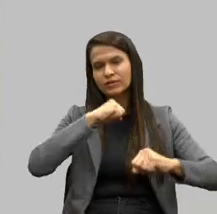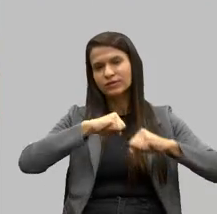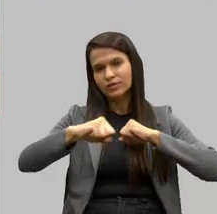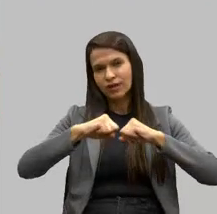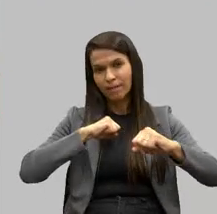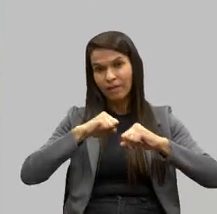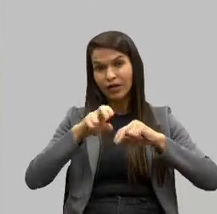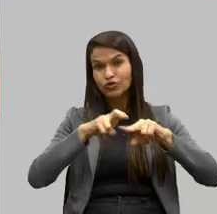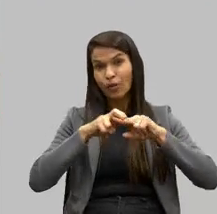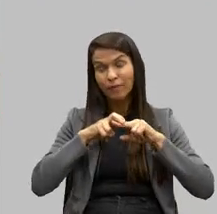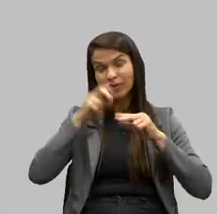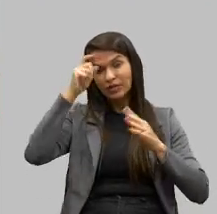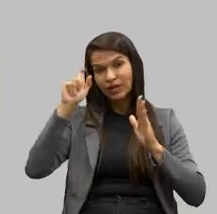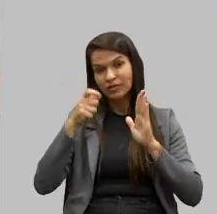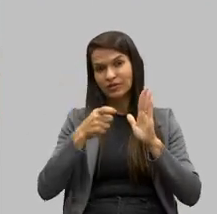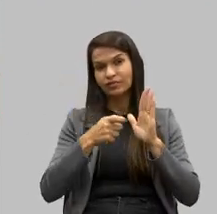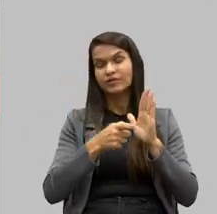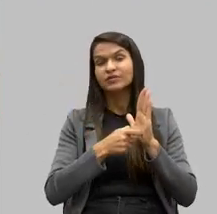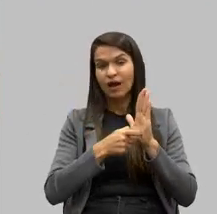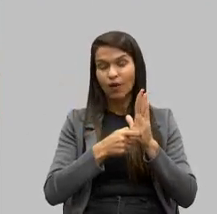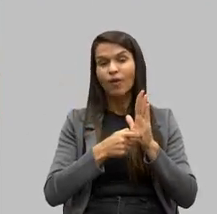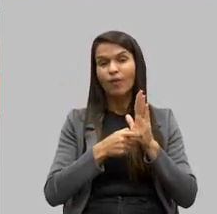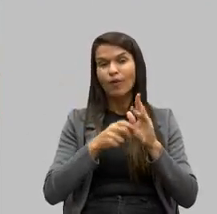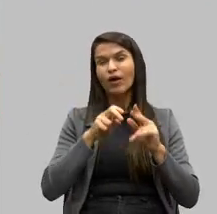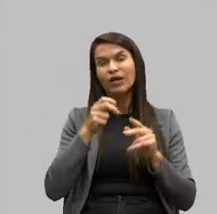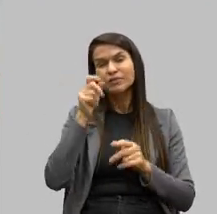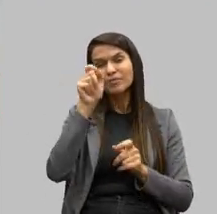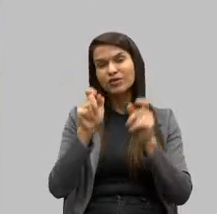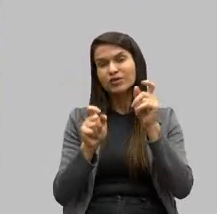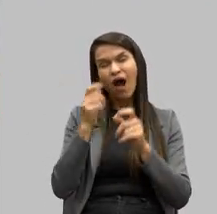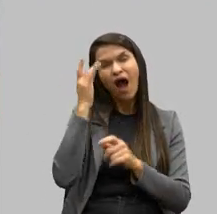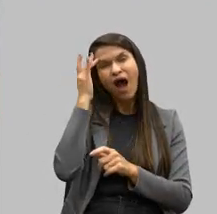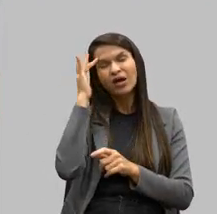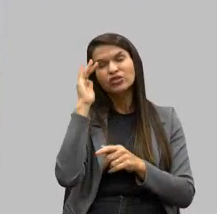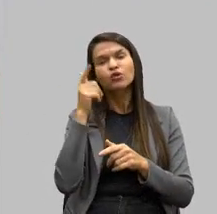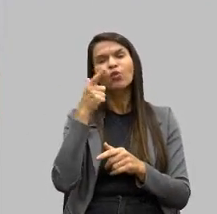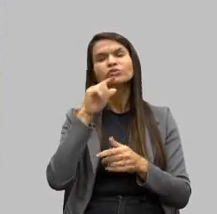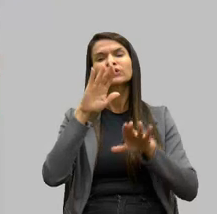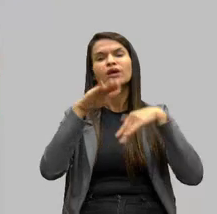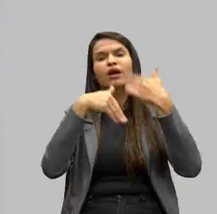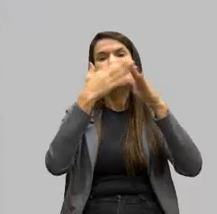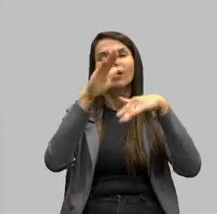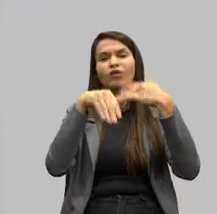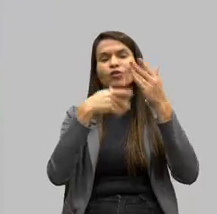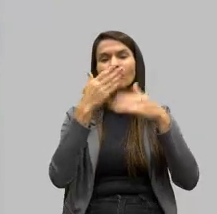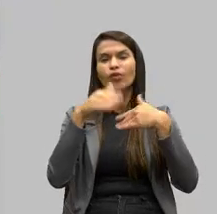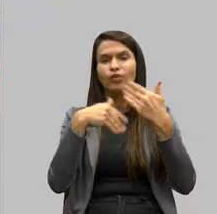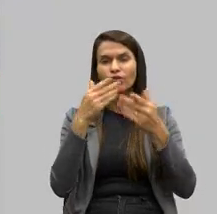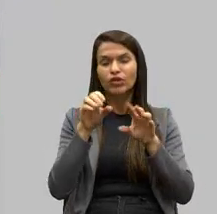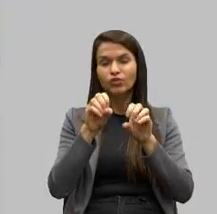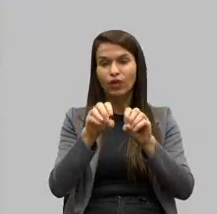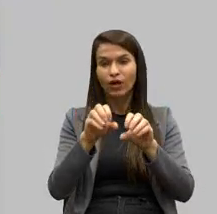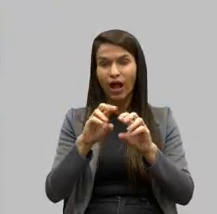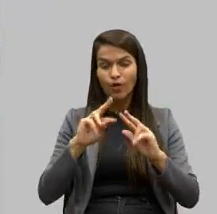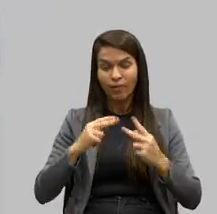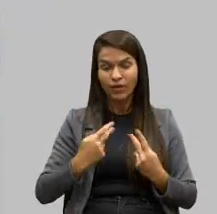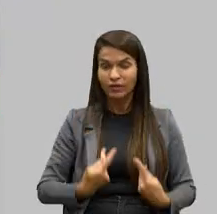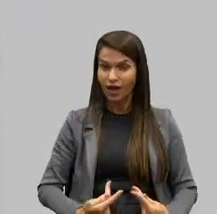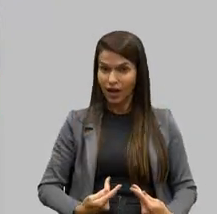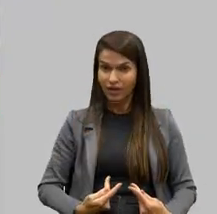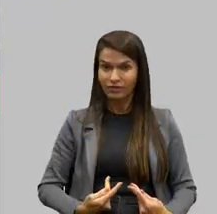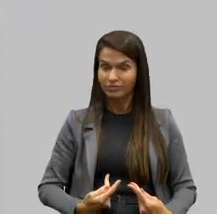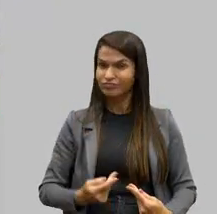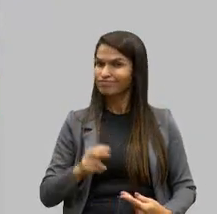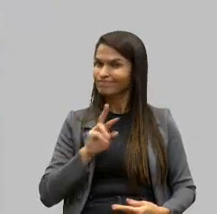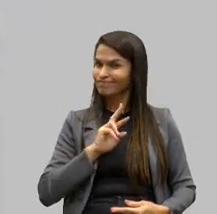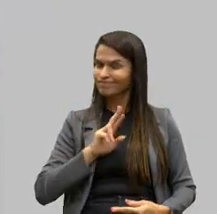sobre inteligência artificial, porque as pessoas acham que estão avançando no processo educativo e humanitário. e não